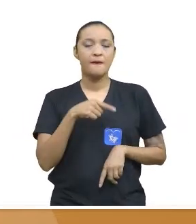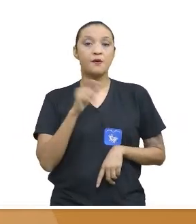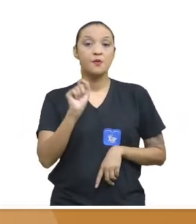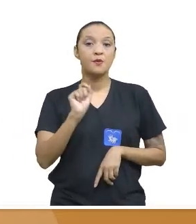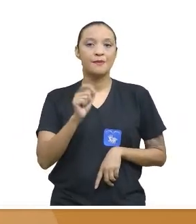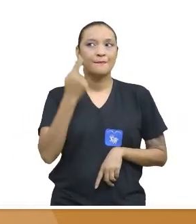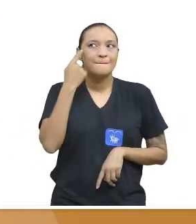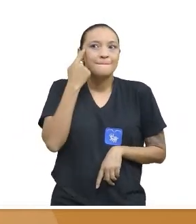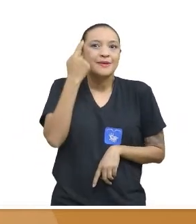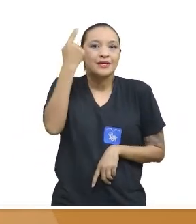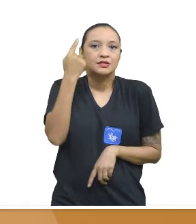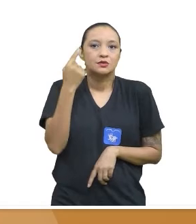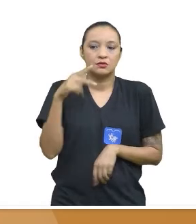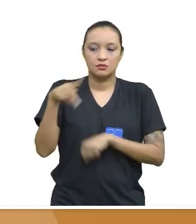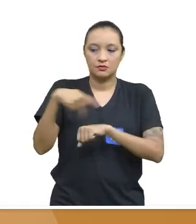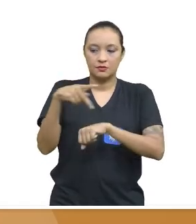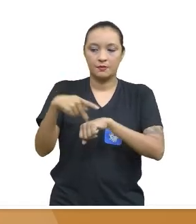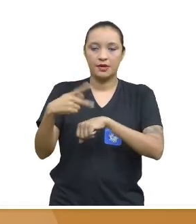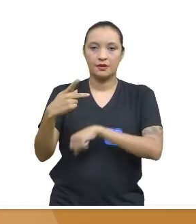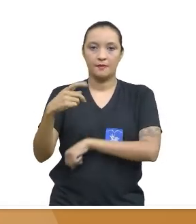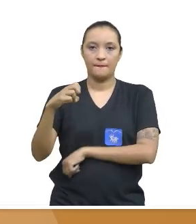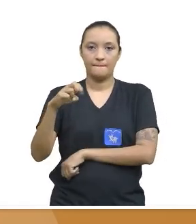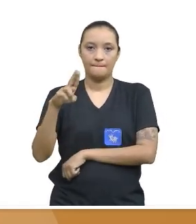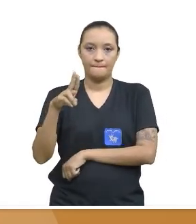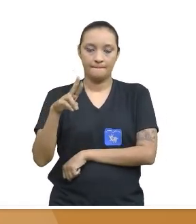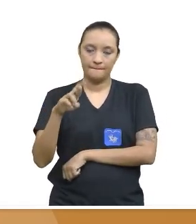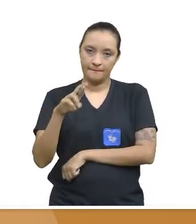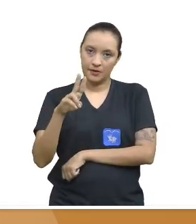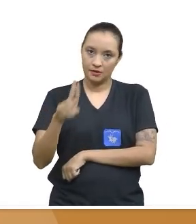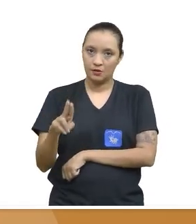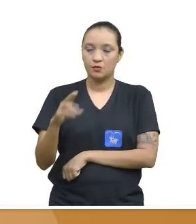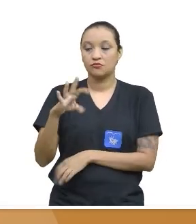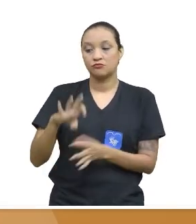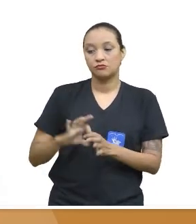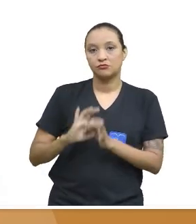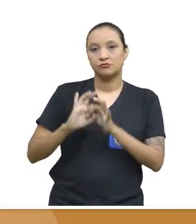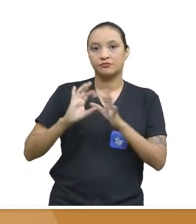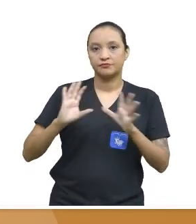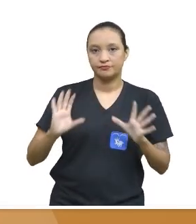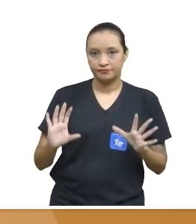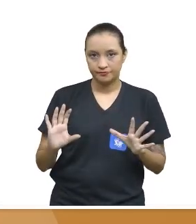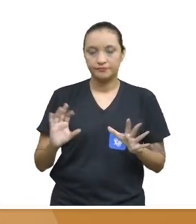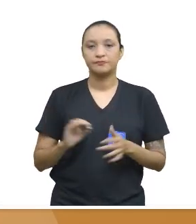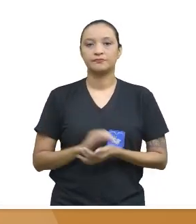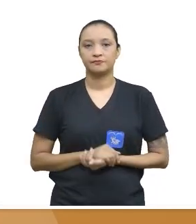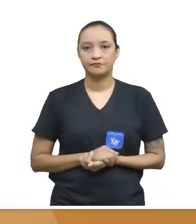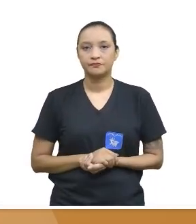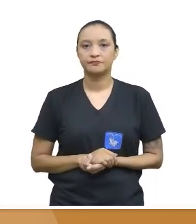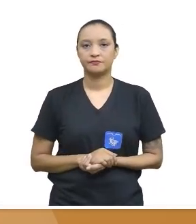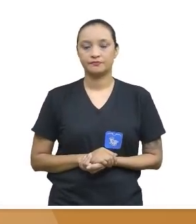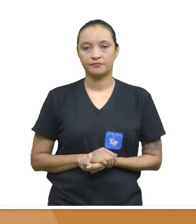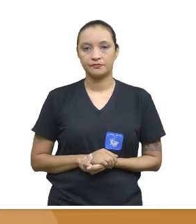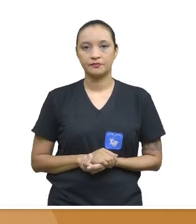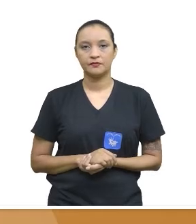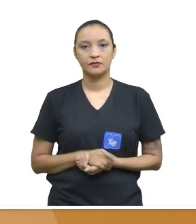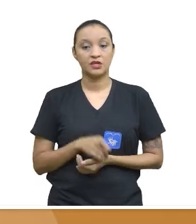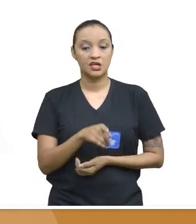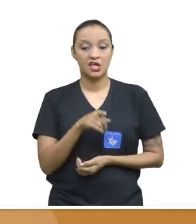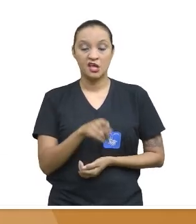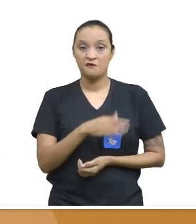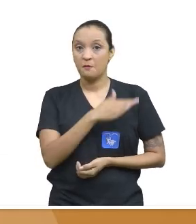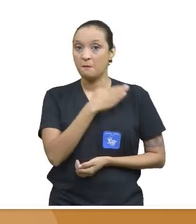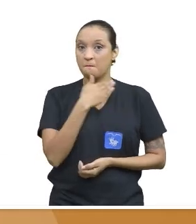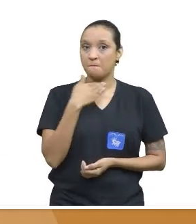num Peru livre. E o que aconteceu com ele? Ele foi executado de uma forma